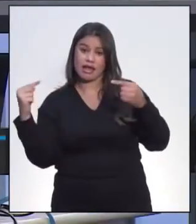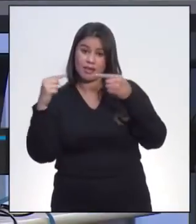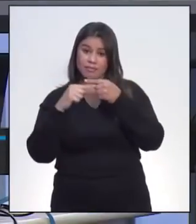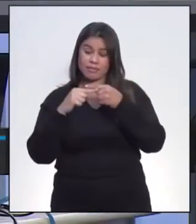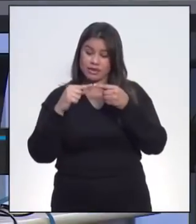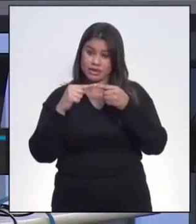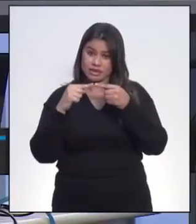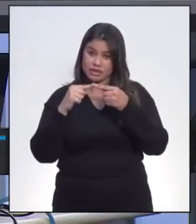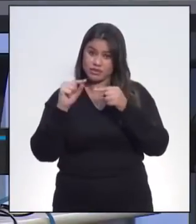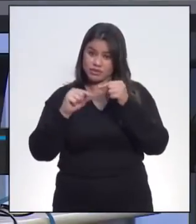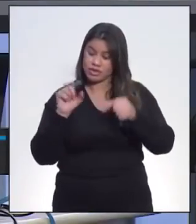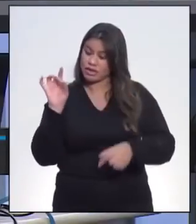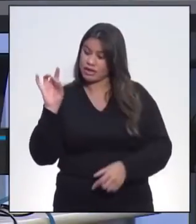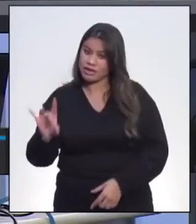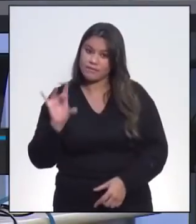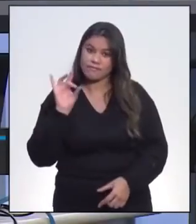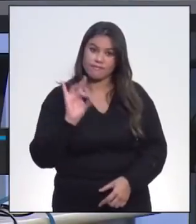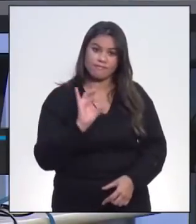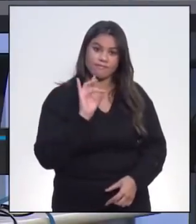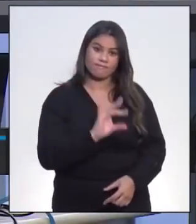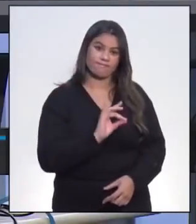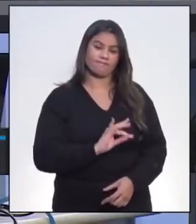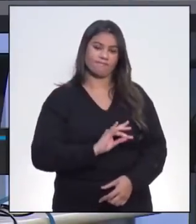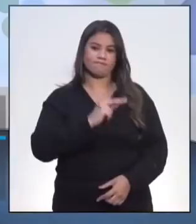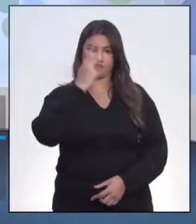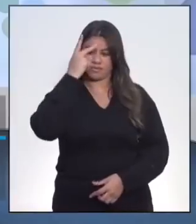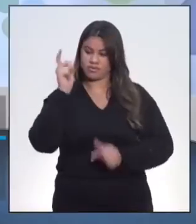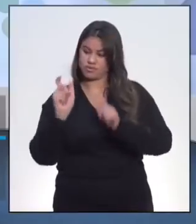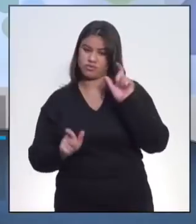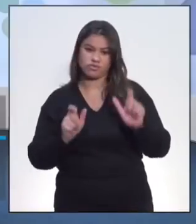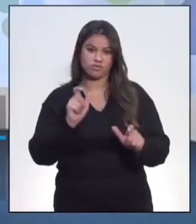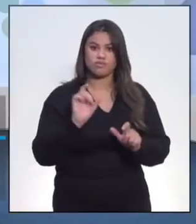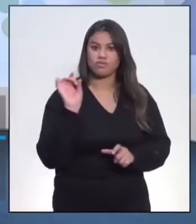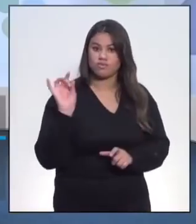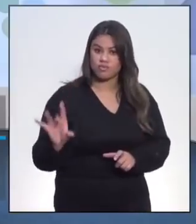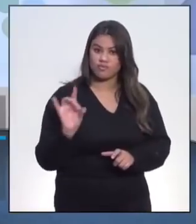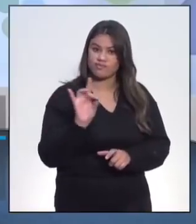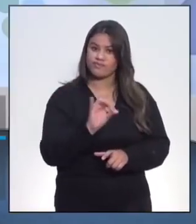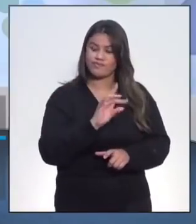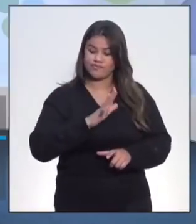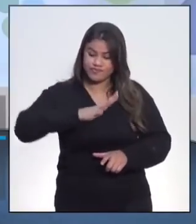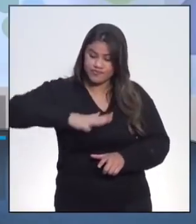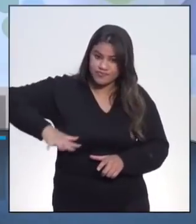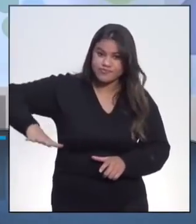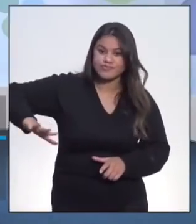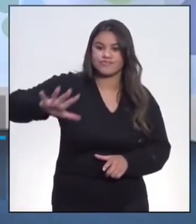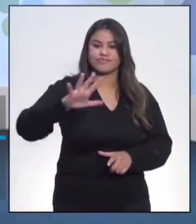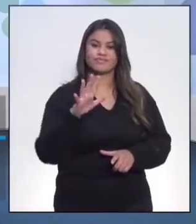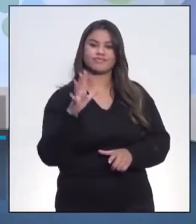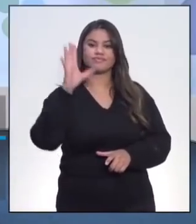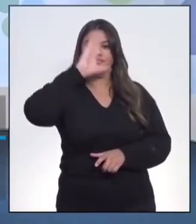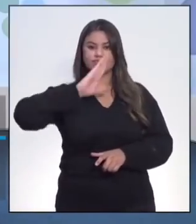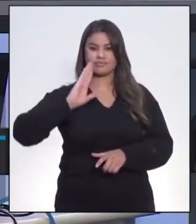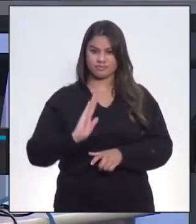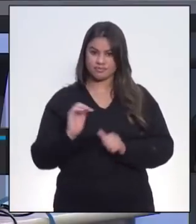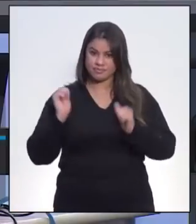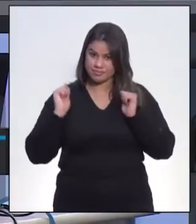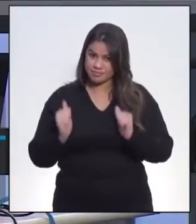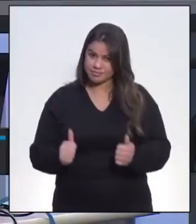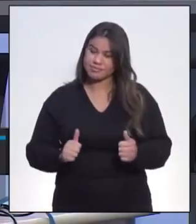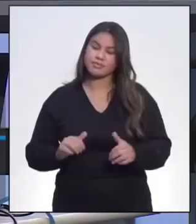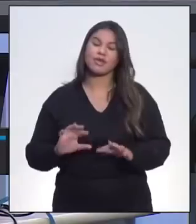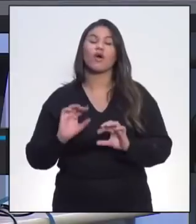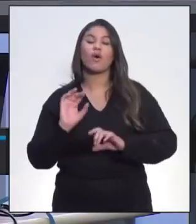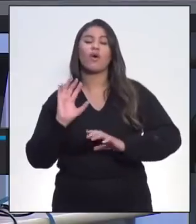um de nós brasileiros, o gráfico é claro, consumo brasileiro, ou seja, de todos os brasileiros, os mais de